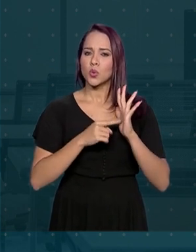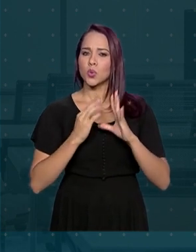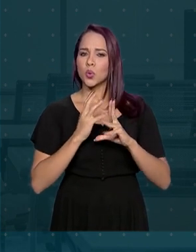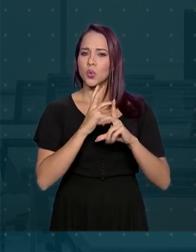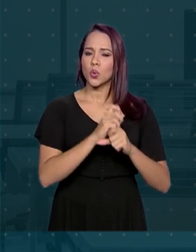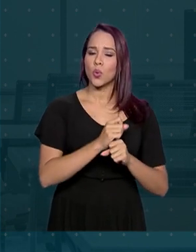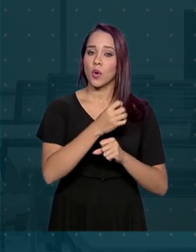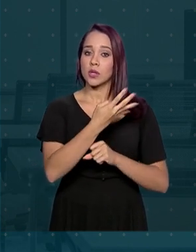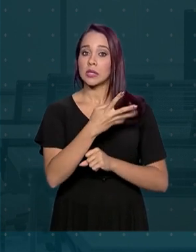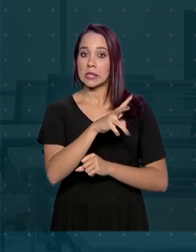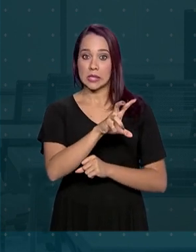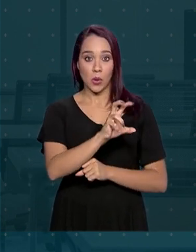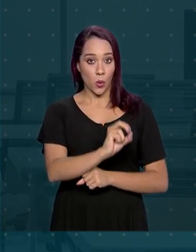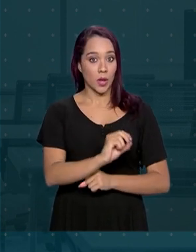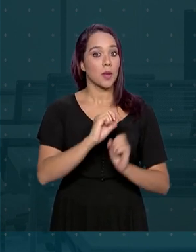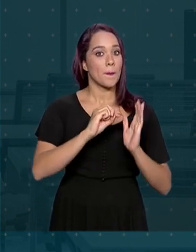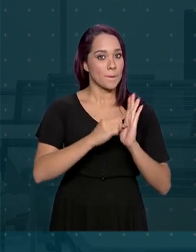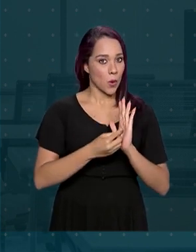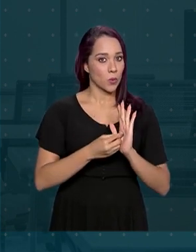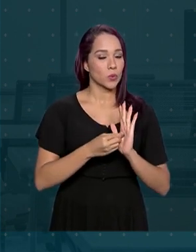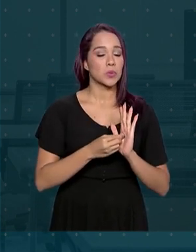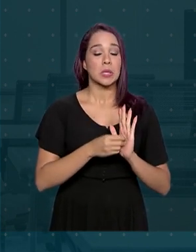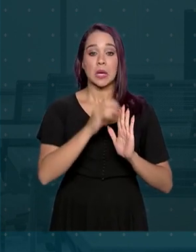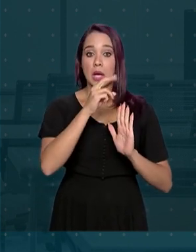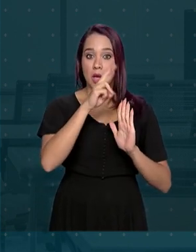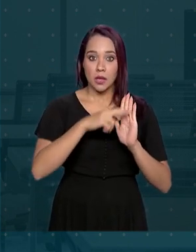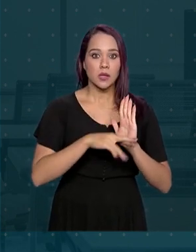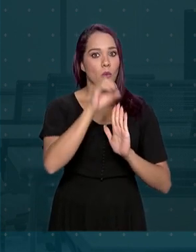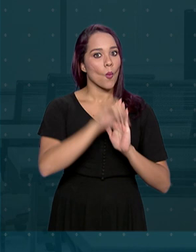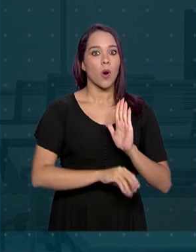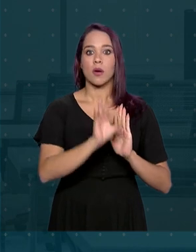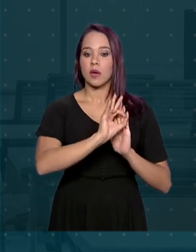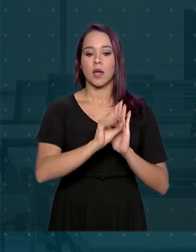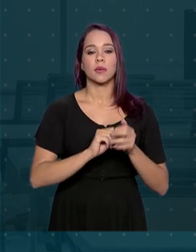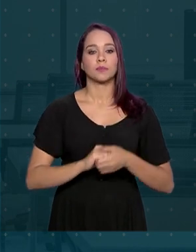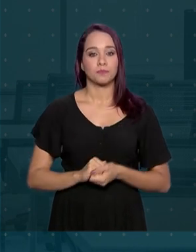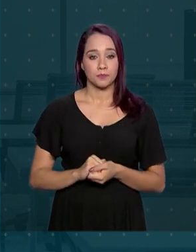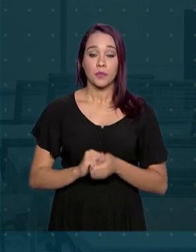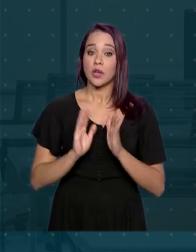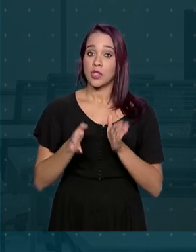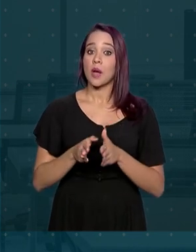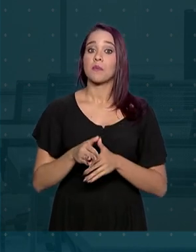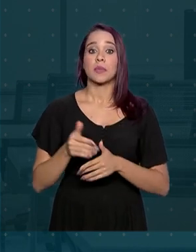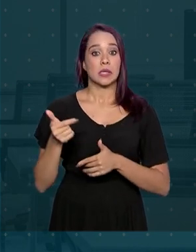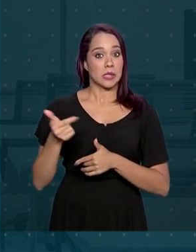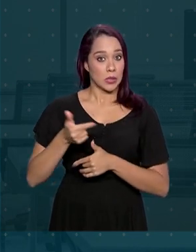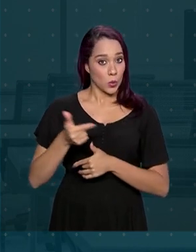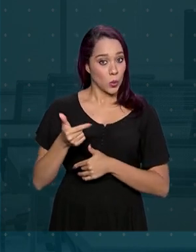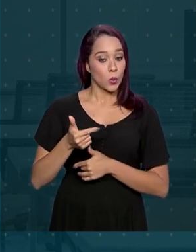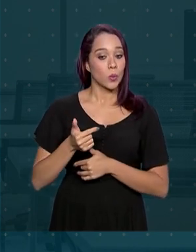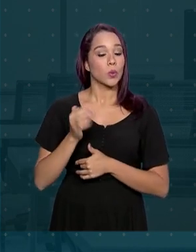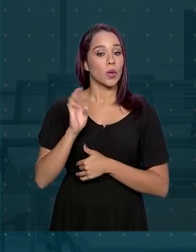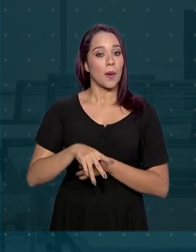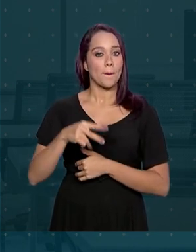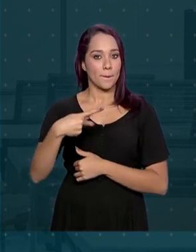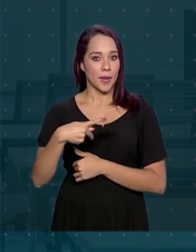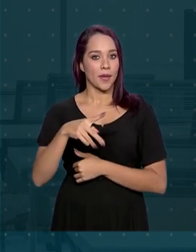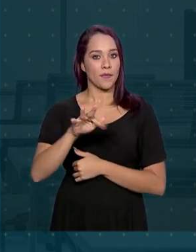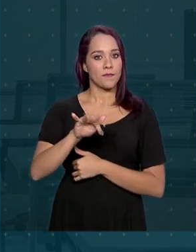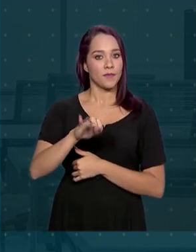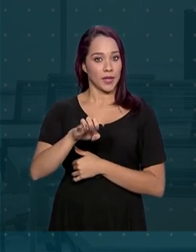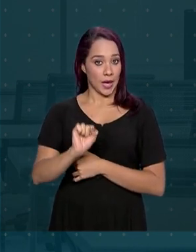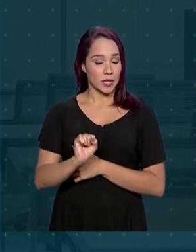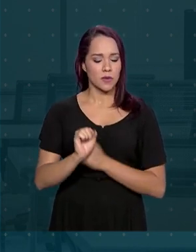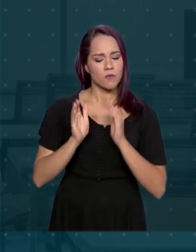450 pontos sem zerar a redação. Já a segunda modalidade, chamada PFIES,